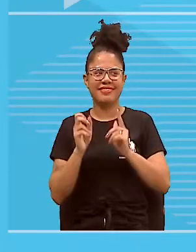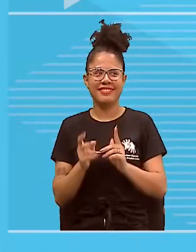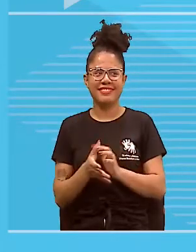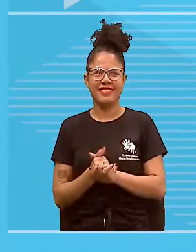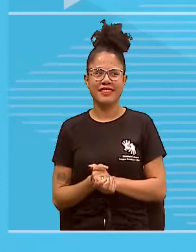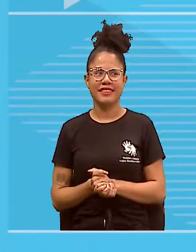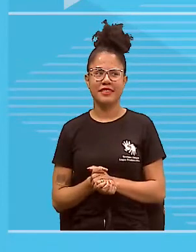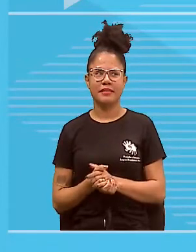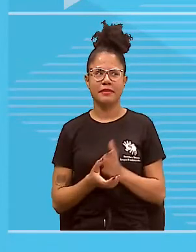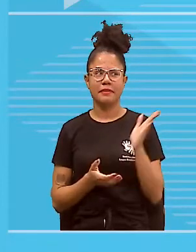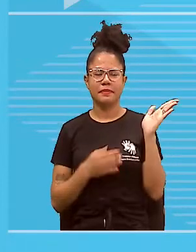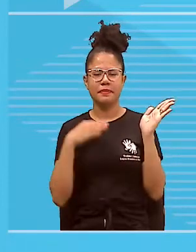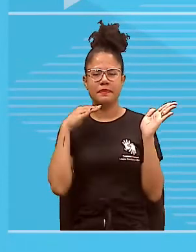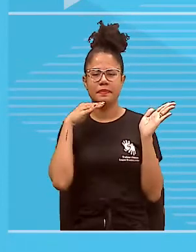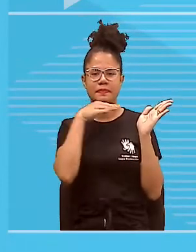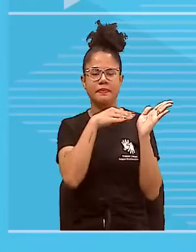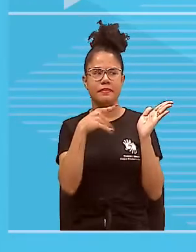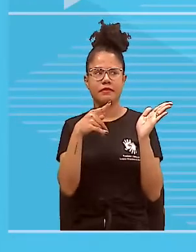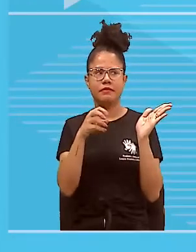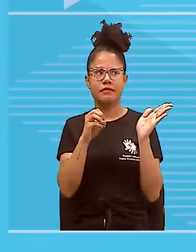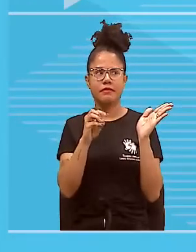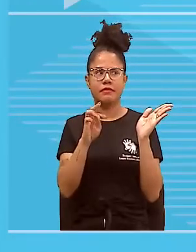Cândido Portinari